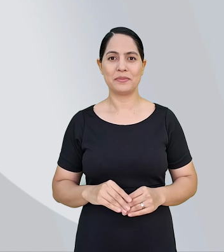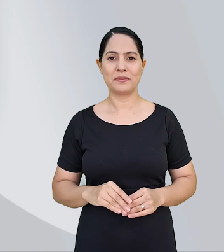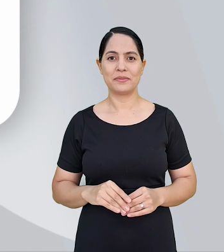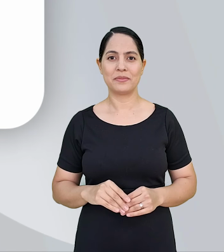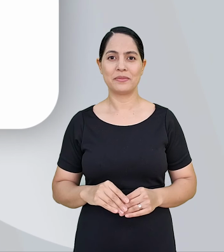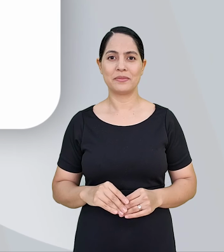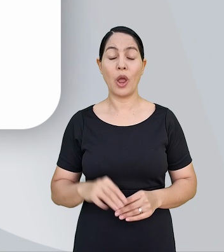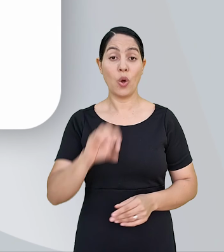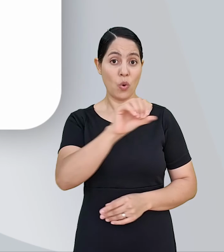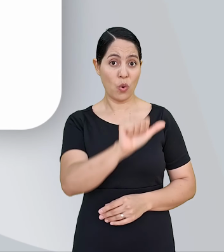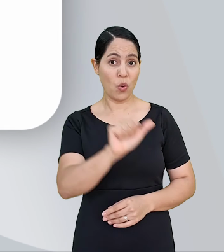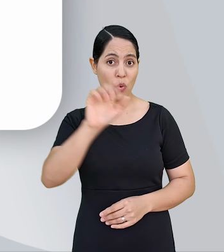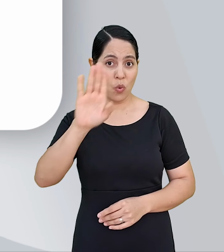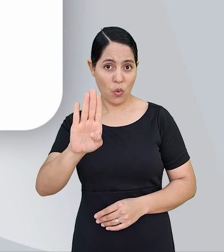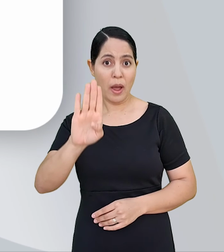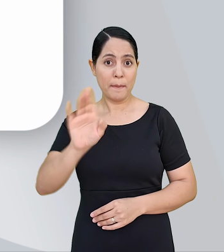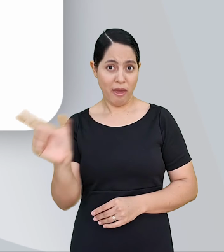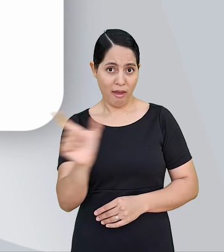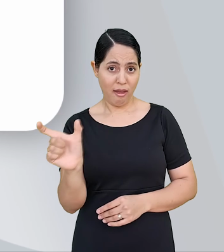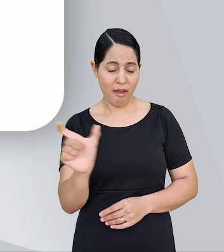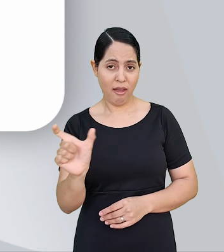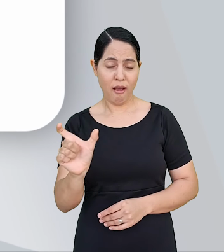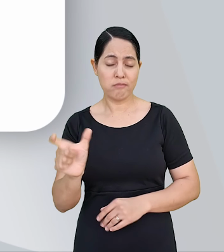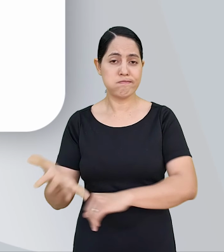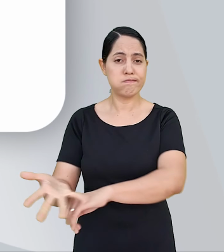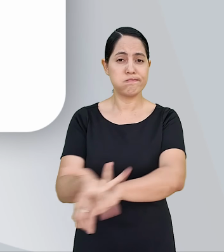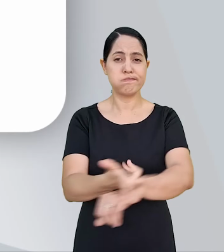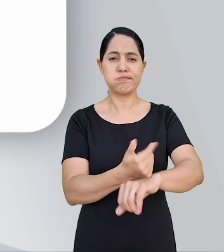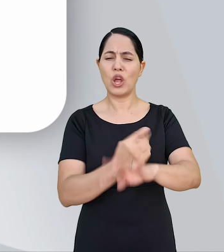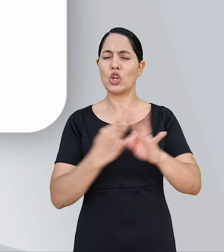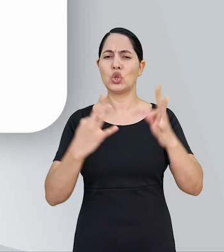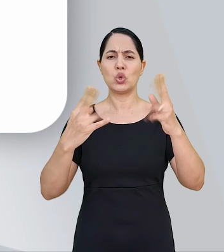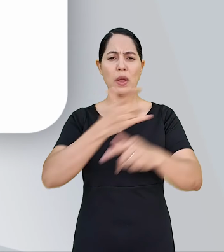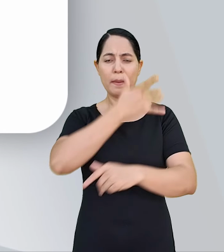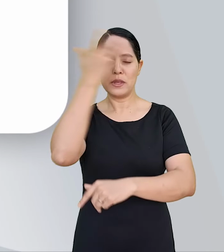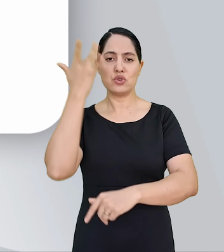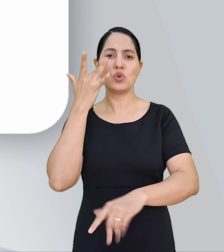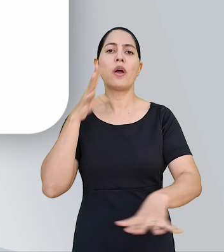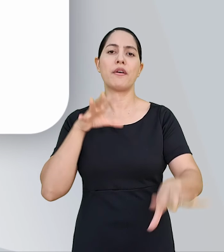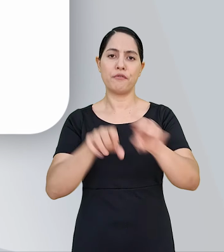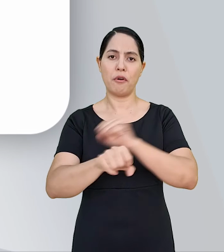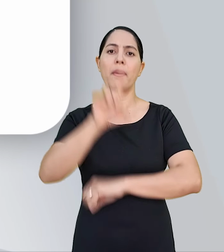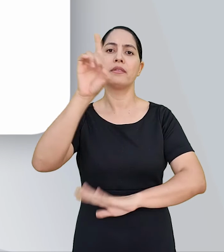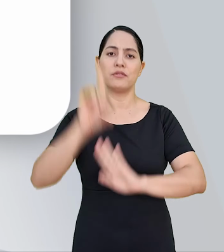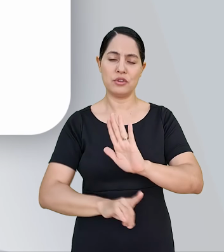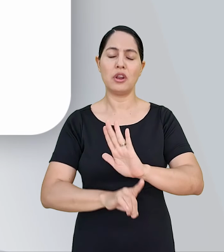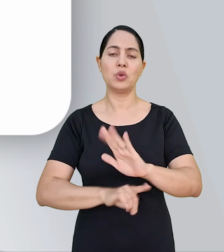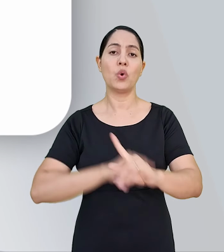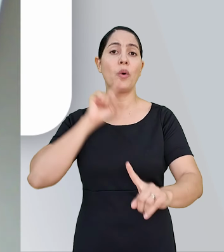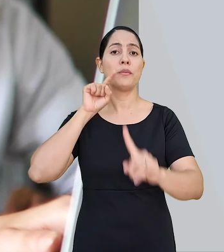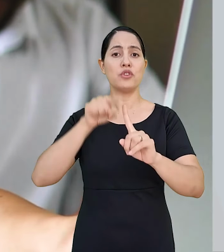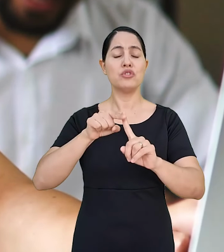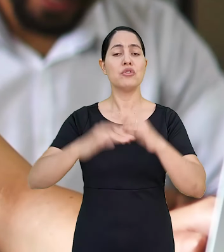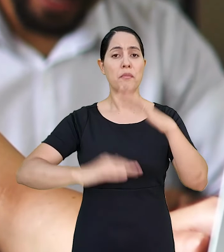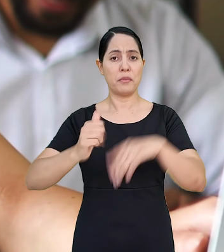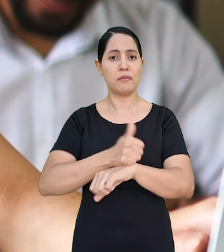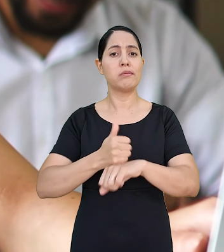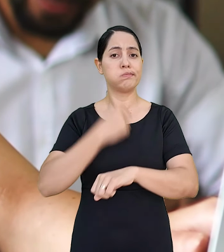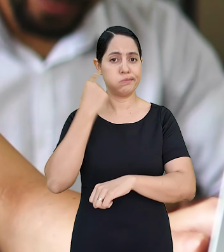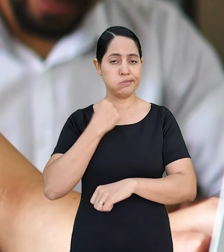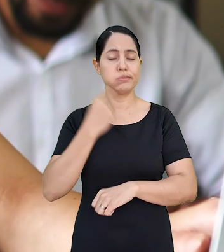o registro na OAB é uma certificação de qualidade para todos os graduados em Direito que desejam atuar como advogados no Brasil.